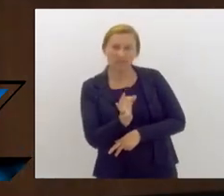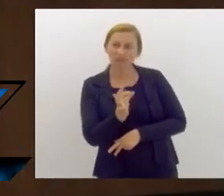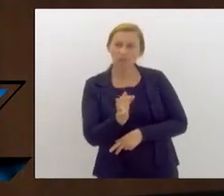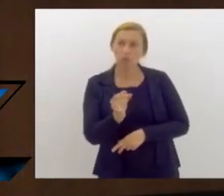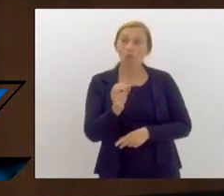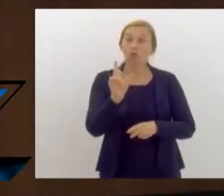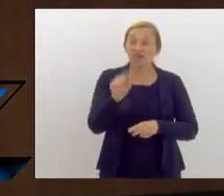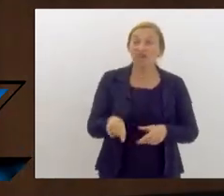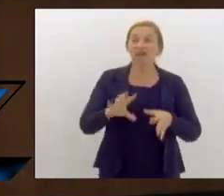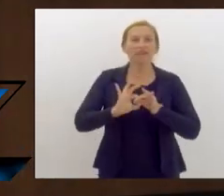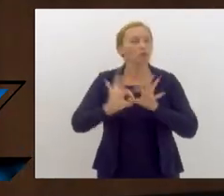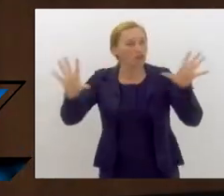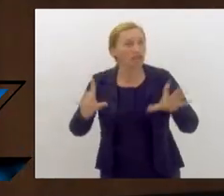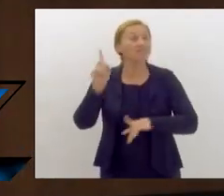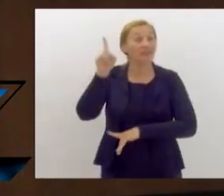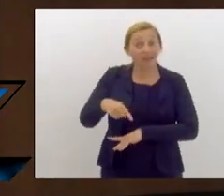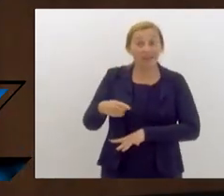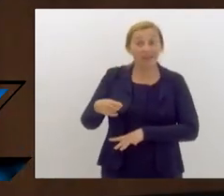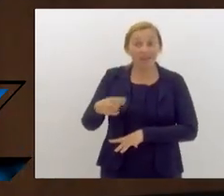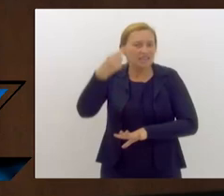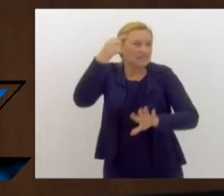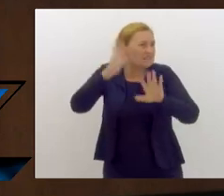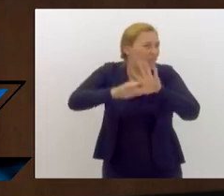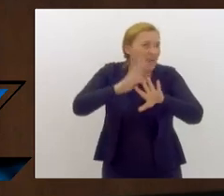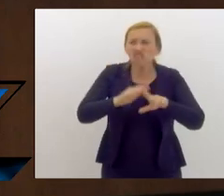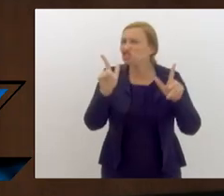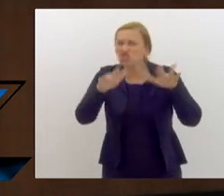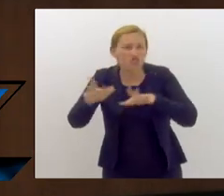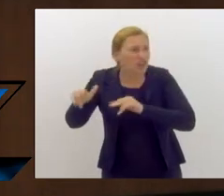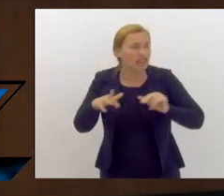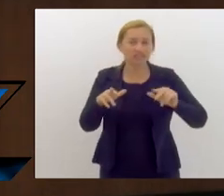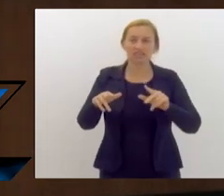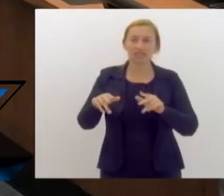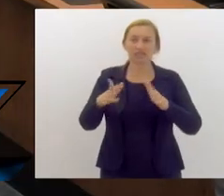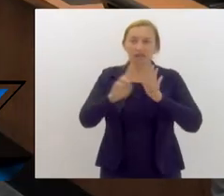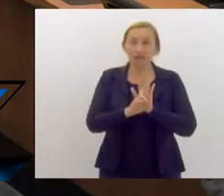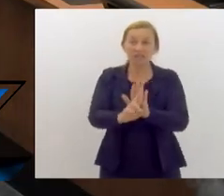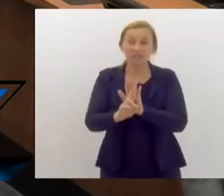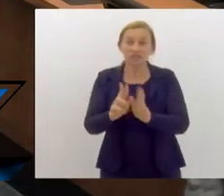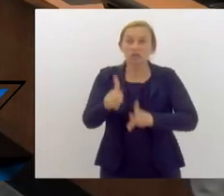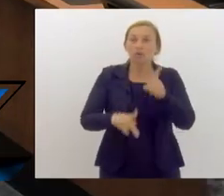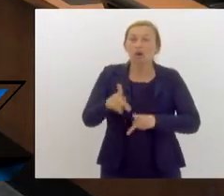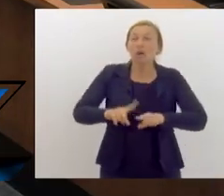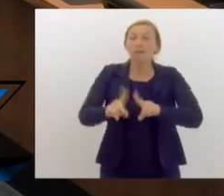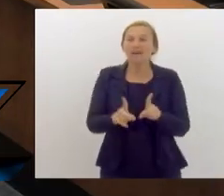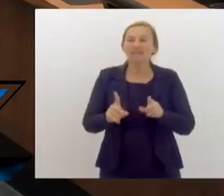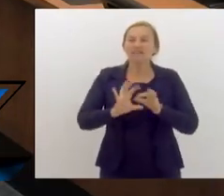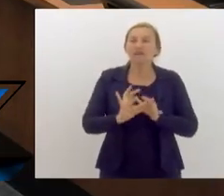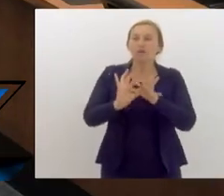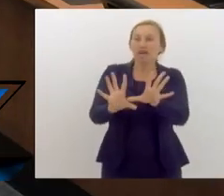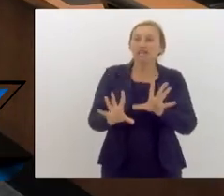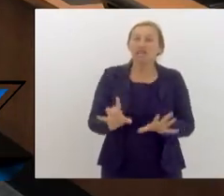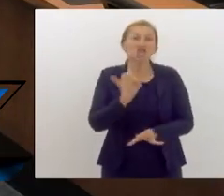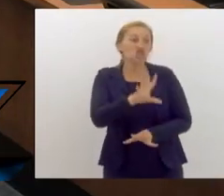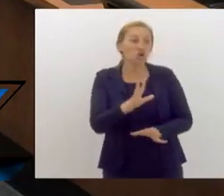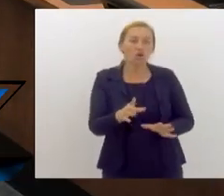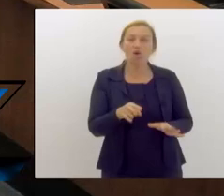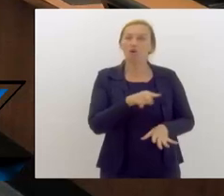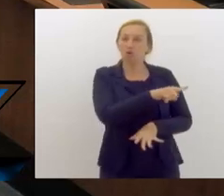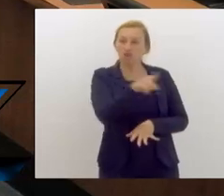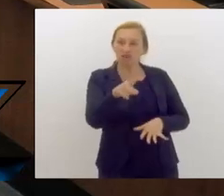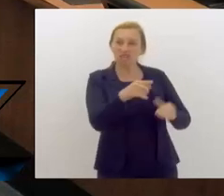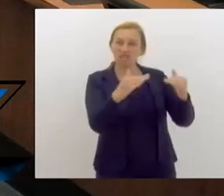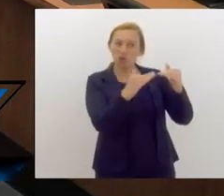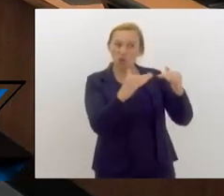Democracia é isso democracia são ideias diferentes representação Popular só que as democracias Só serve quando vocês concordam quando